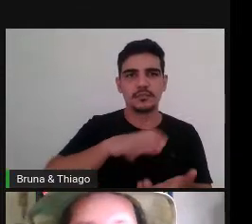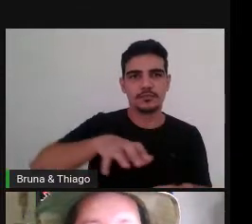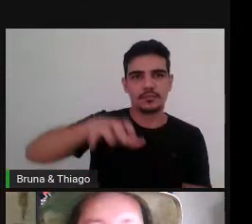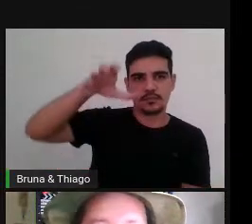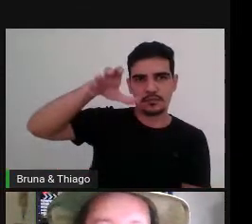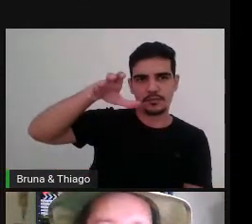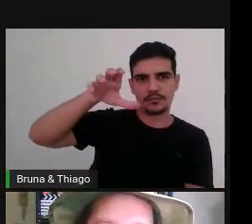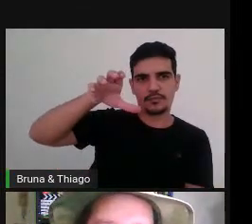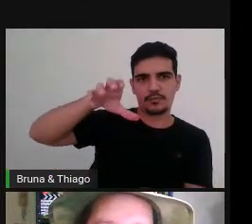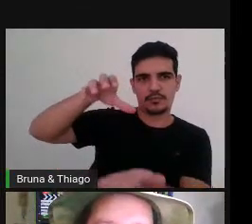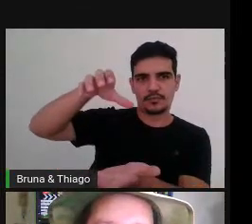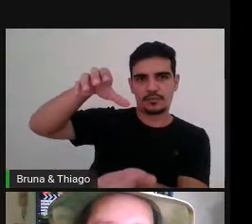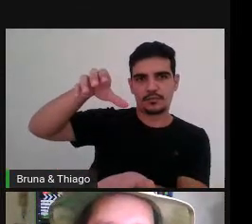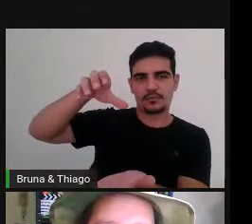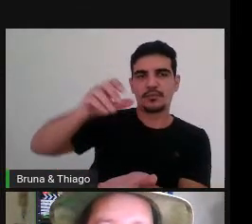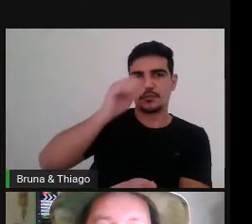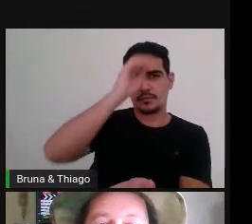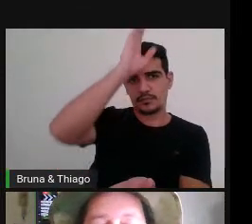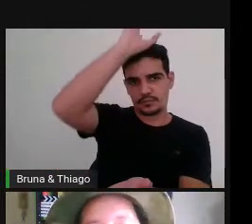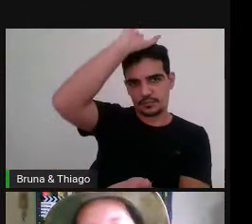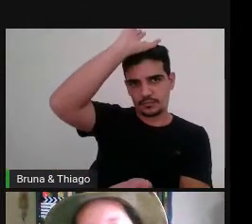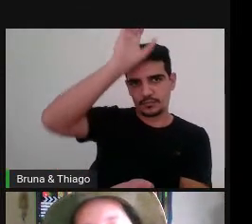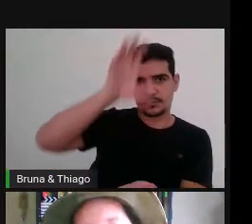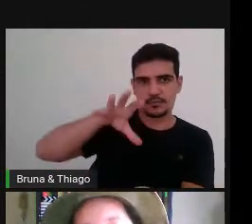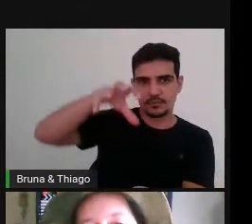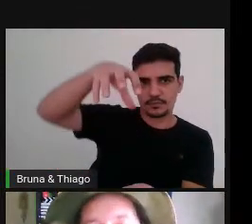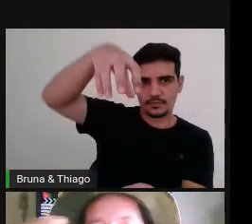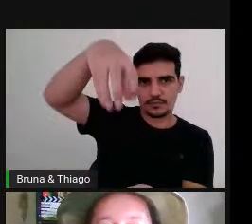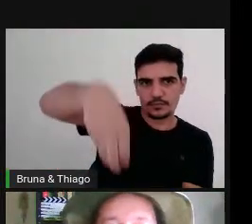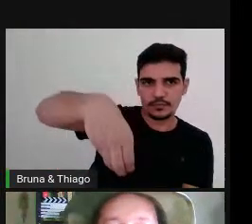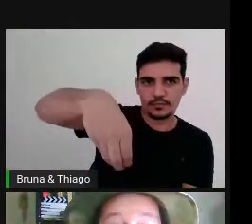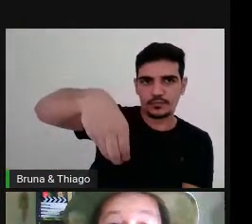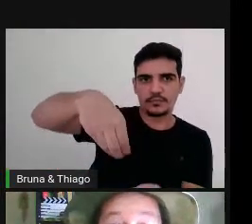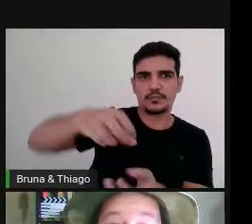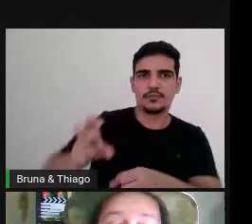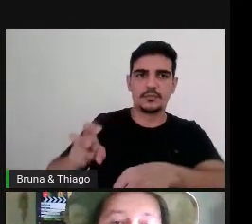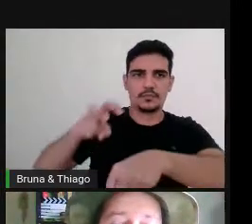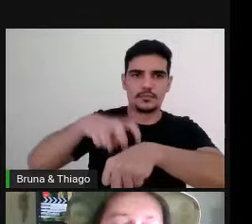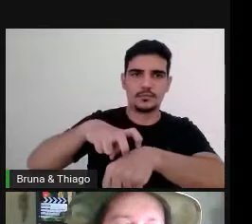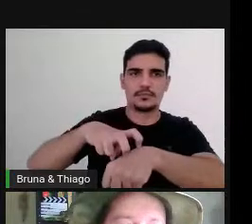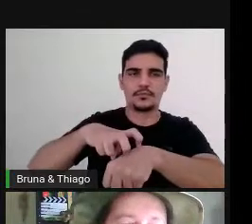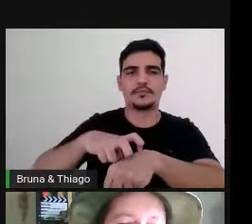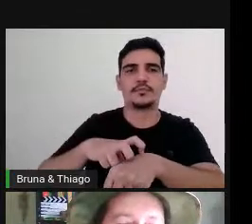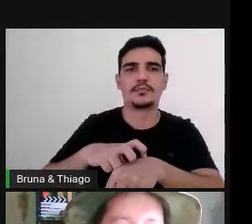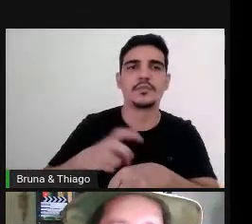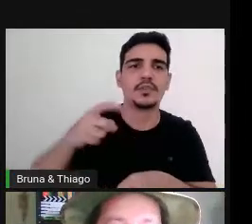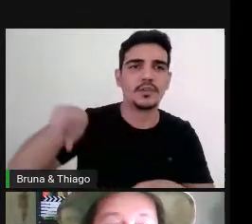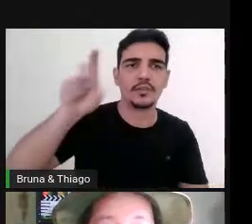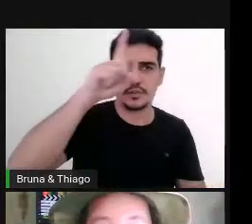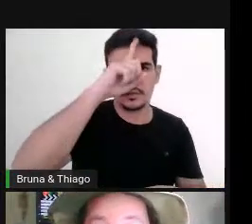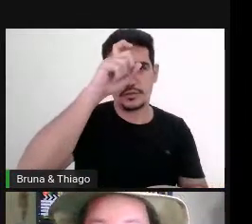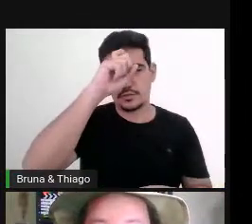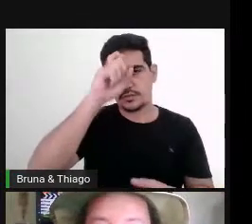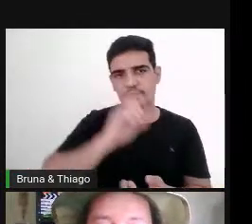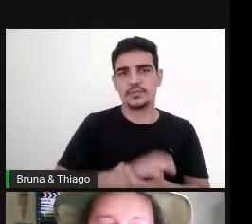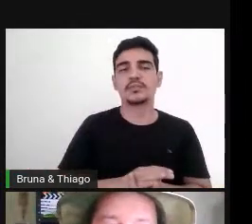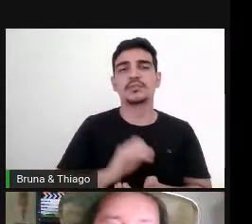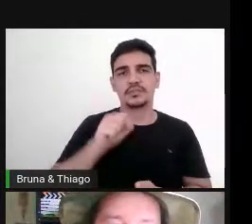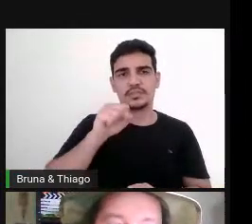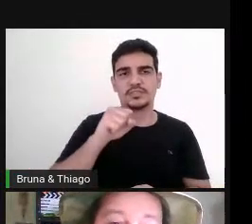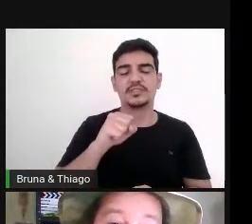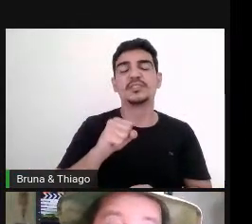E aí o bombeiro, com a luva, na hora que ele foi fazer a contenção, ela mordeu. Ele foi para o hospital, ficou um pouco grave a mão